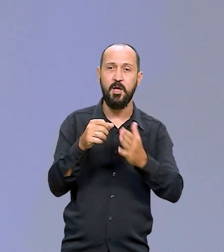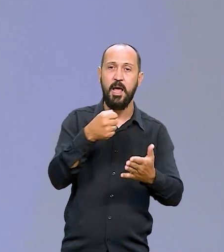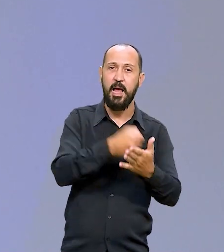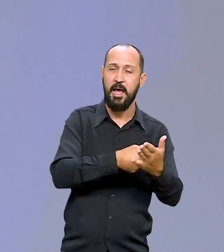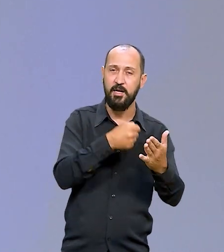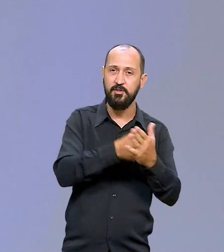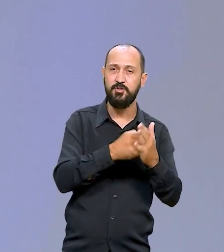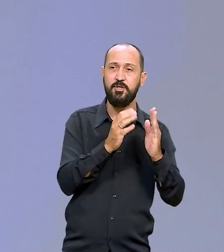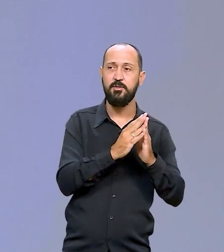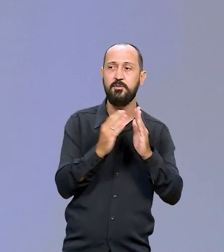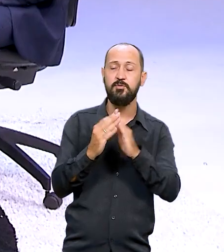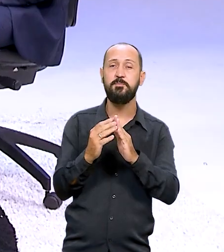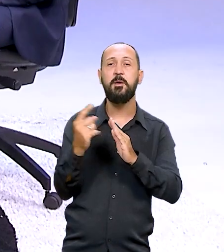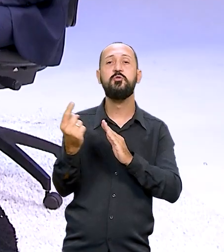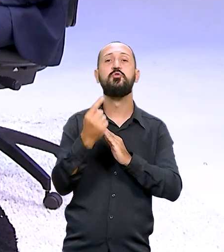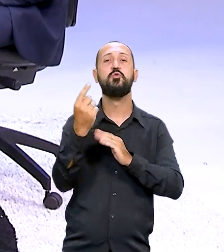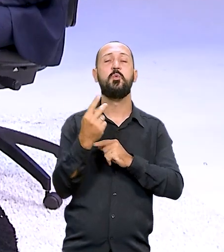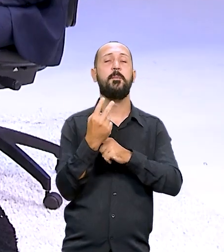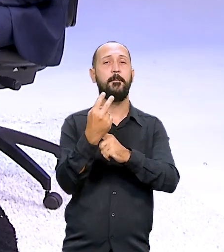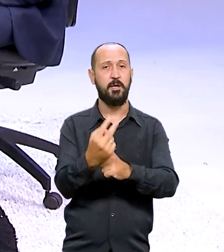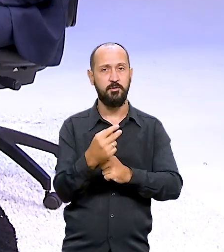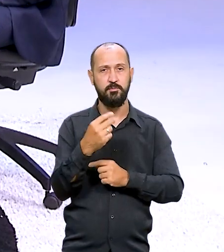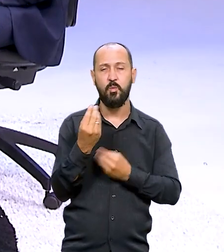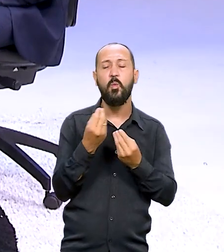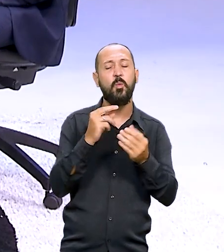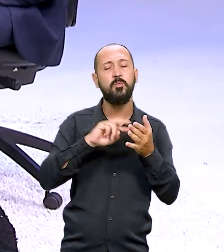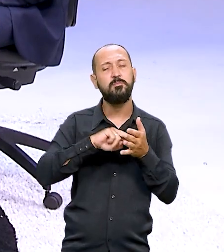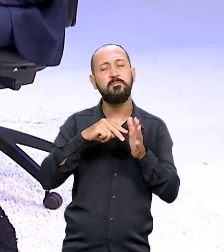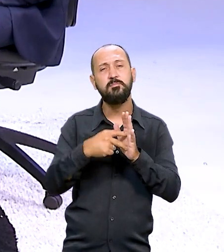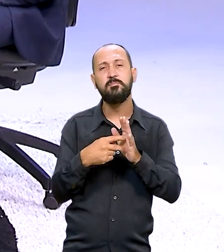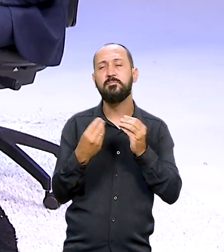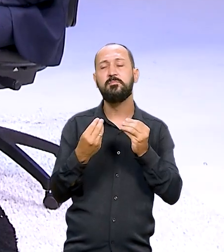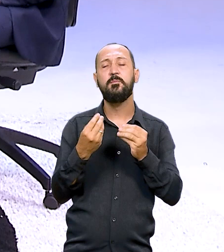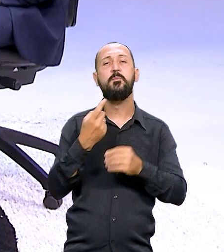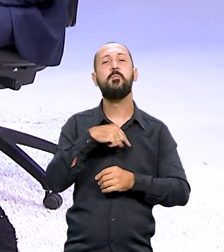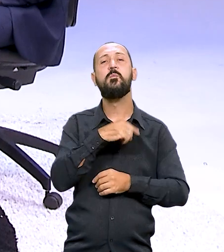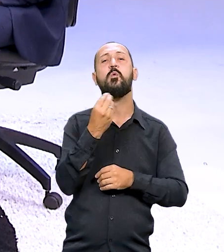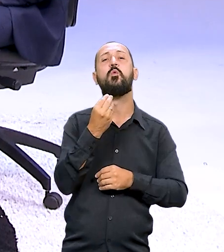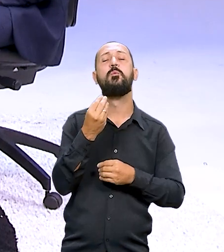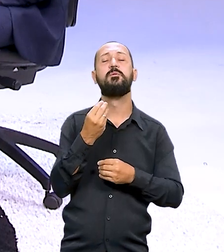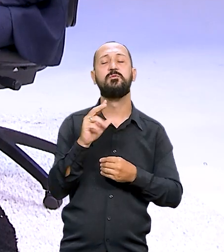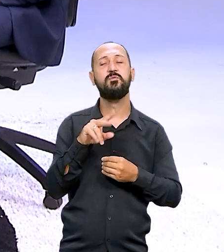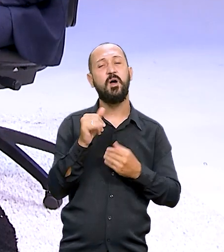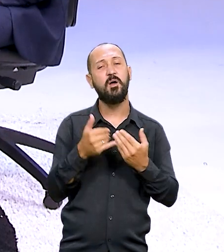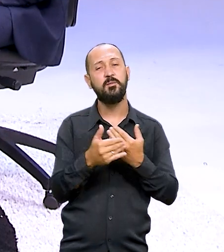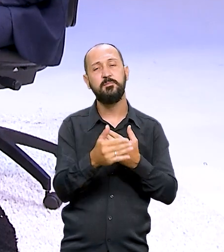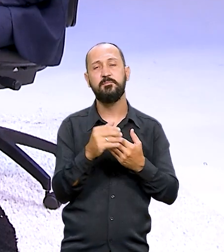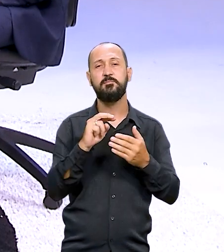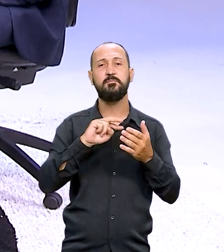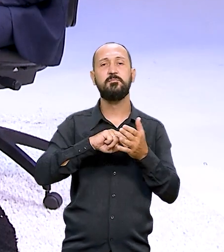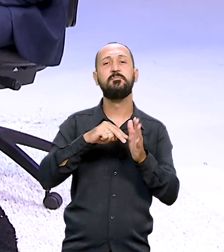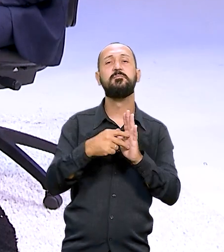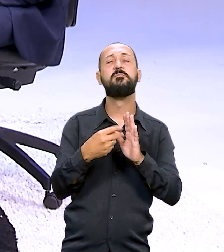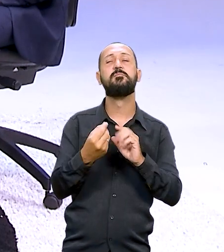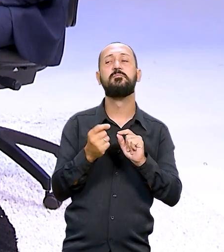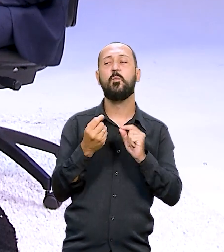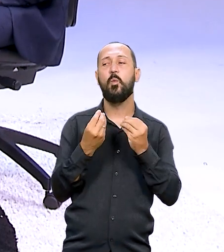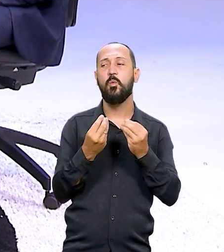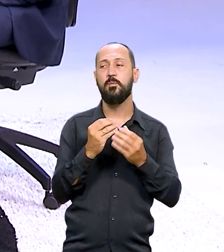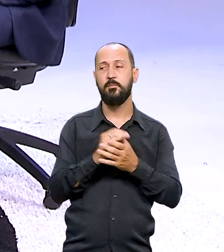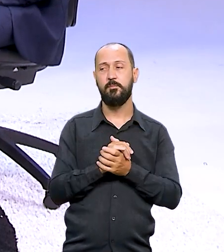ser dado em garantia em mais de uma operação de crédito vamos traduzir isso pra gente como que isso vai funcionar o que que isso